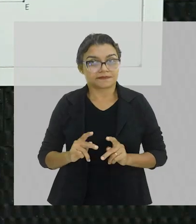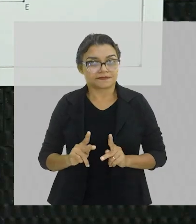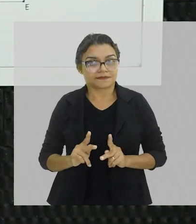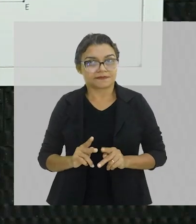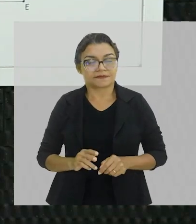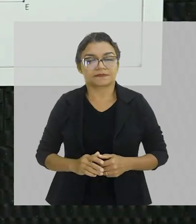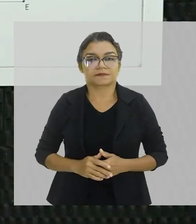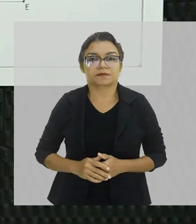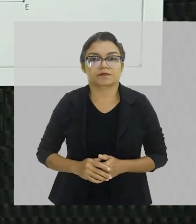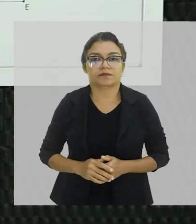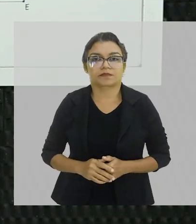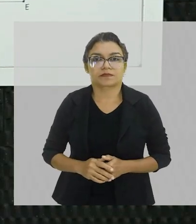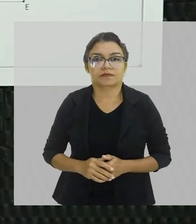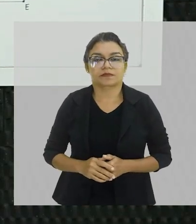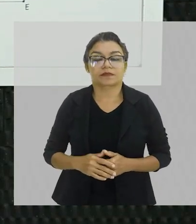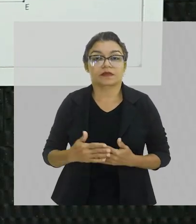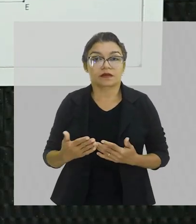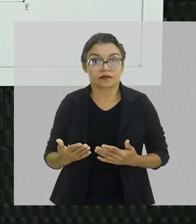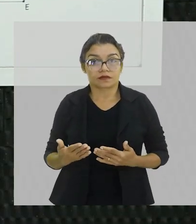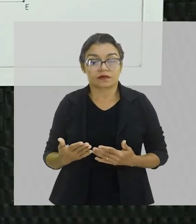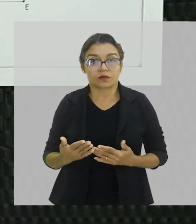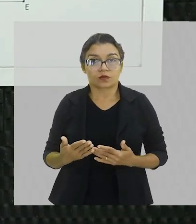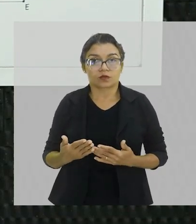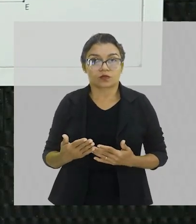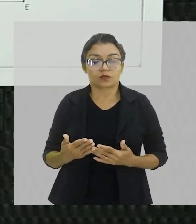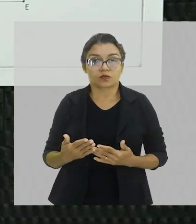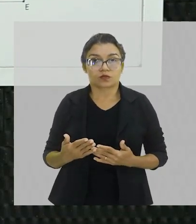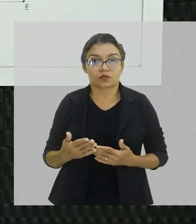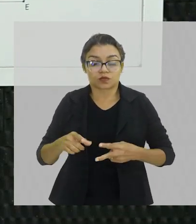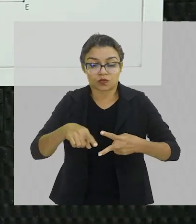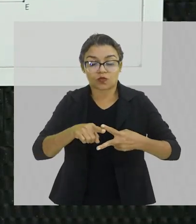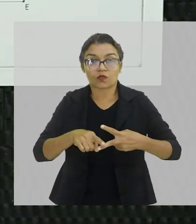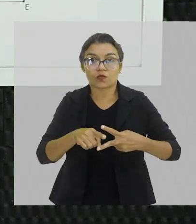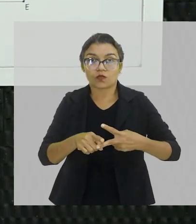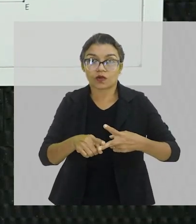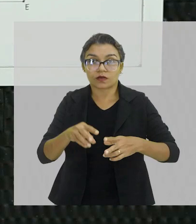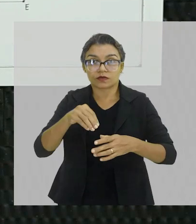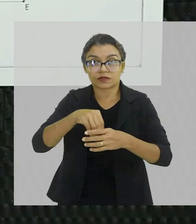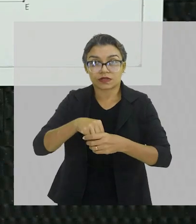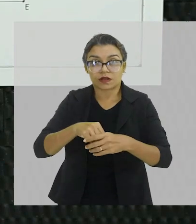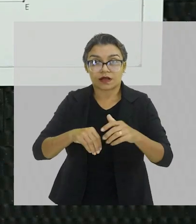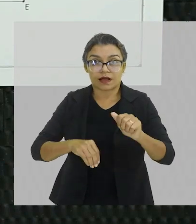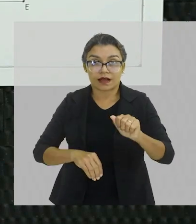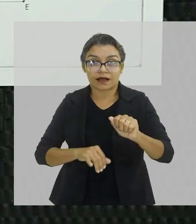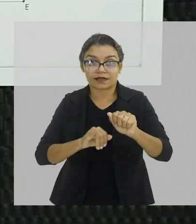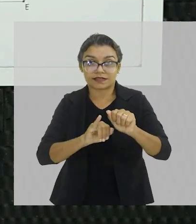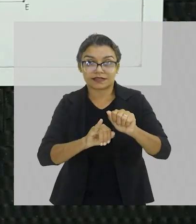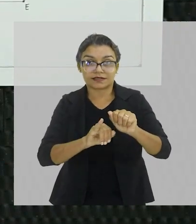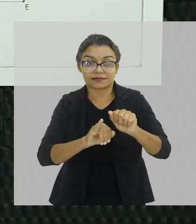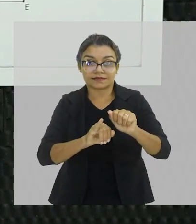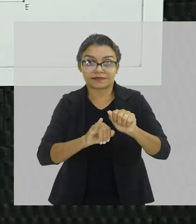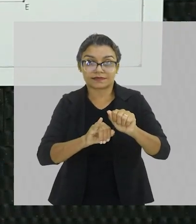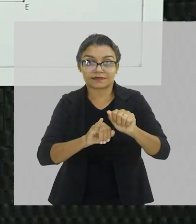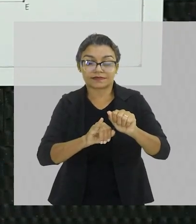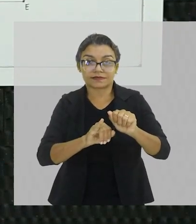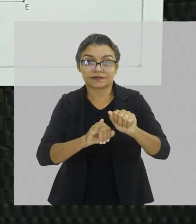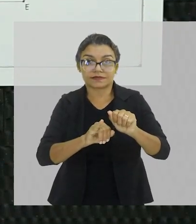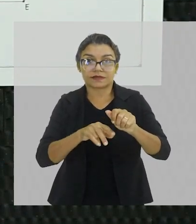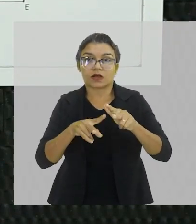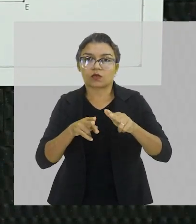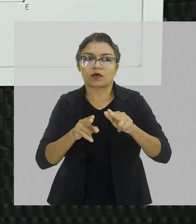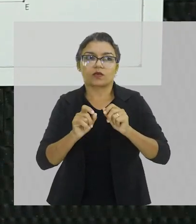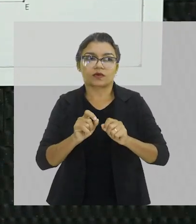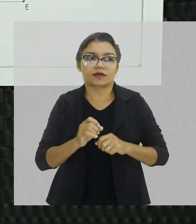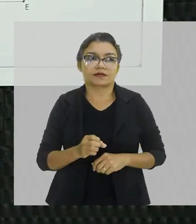turma? Então, esse ângulo interno, AI, que significa ângulo interno, vai ser igual. Se